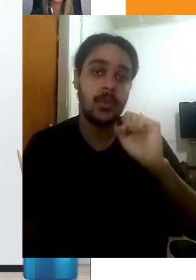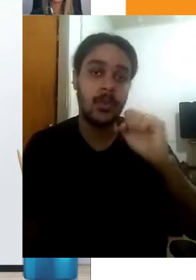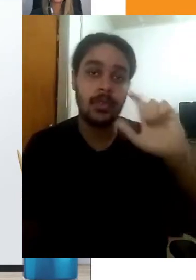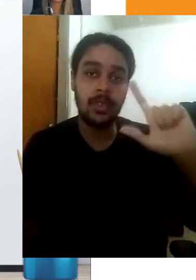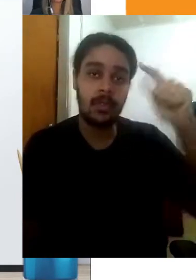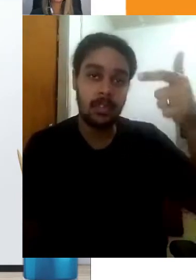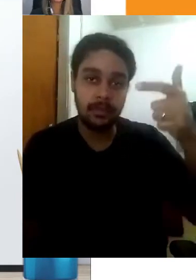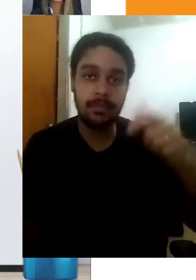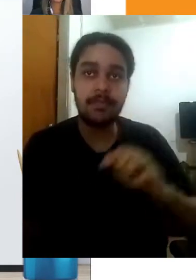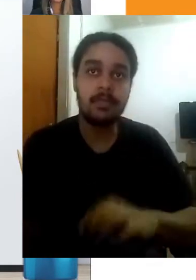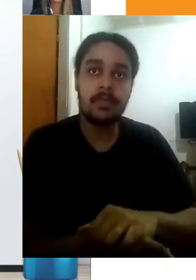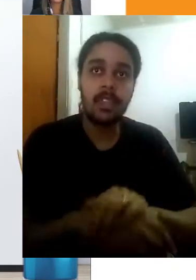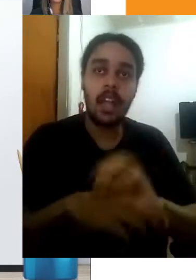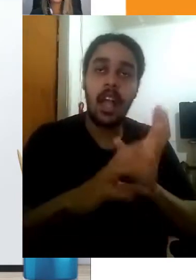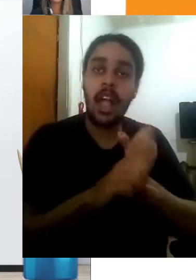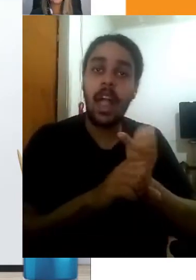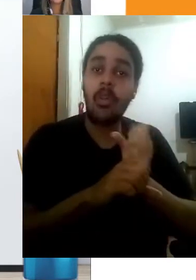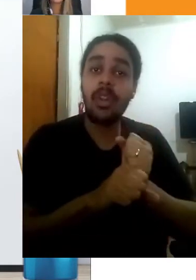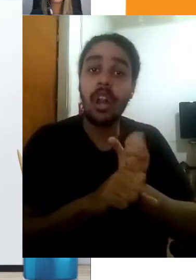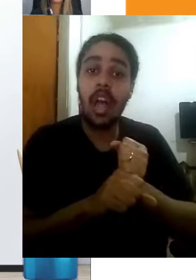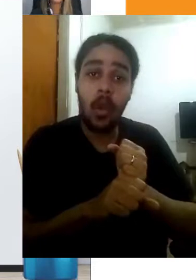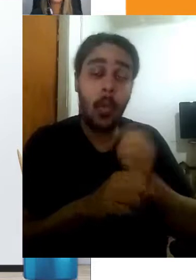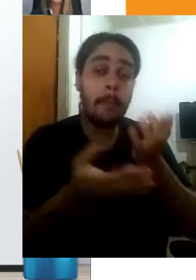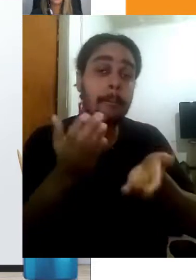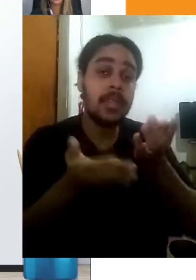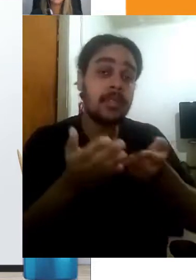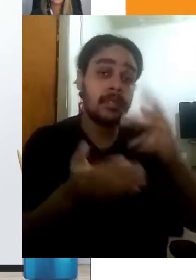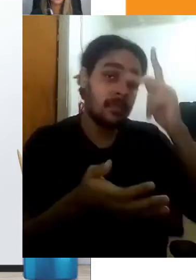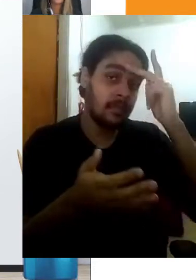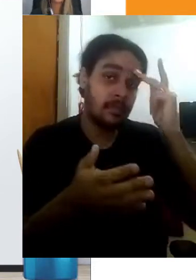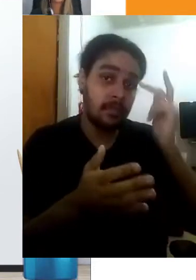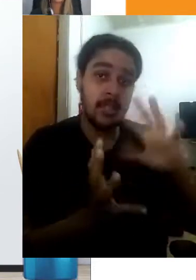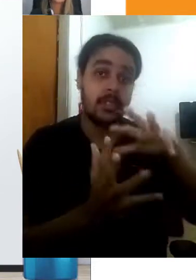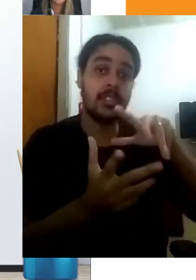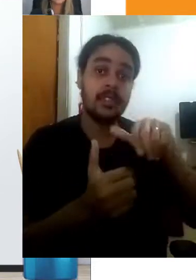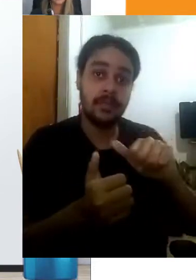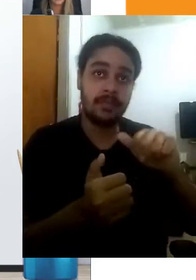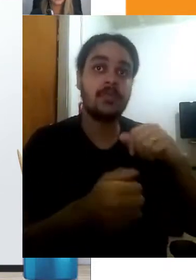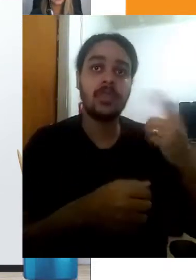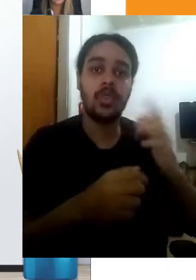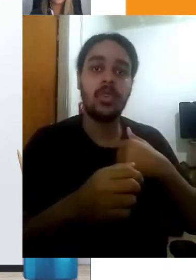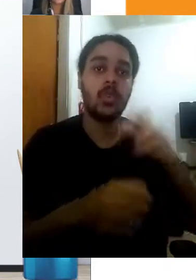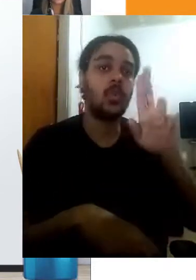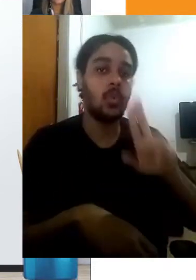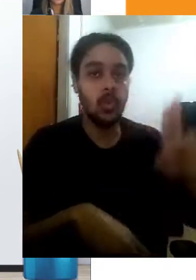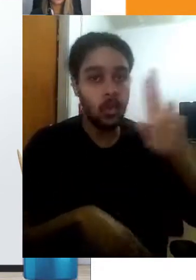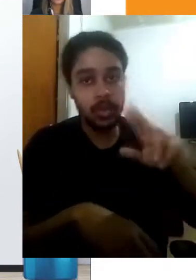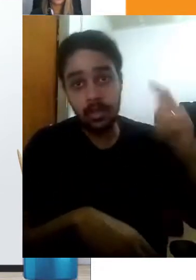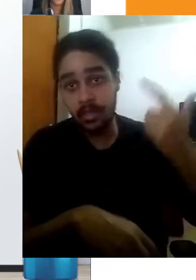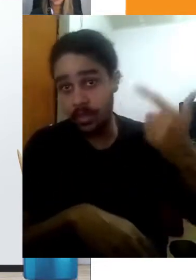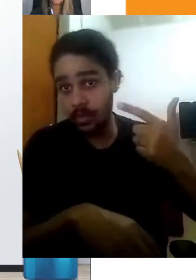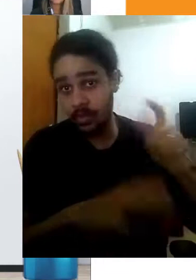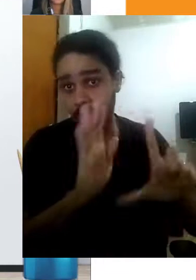Calcule o peso de uma pessoa com 60 kg de massa na superfície da Terra. Então, eu vou usar a segunda lei de Newton, força